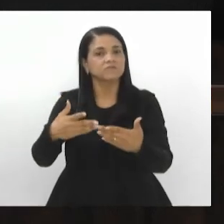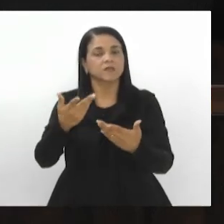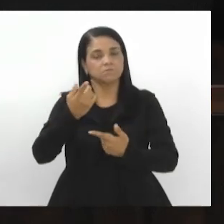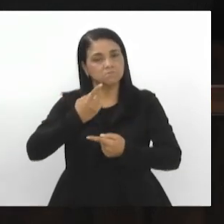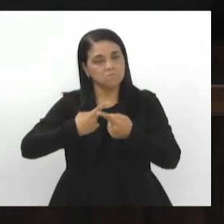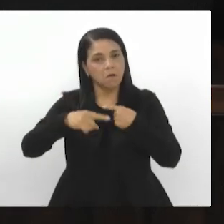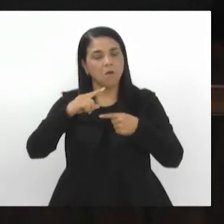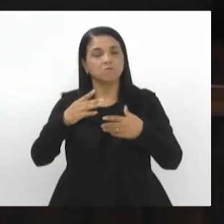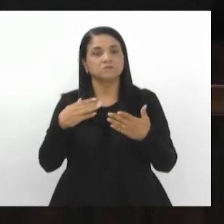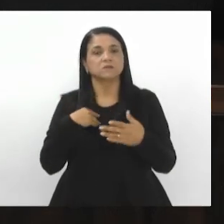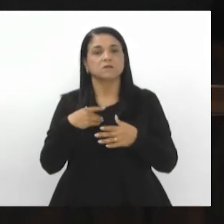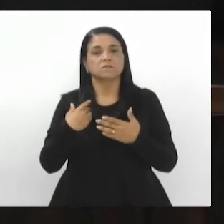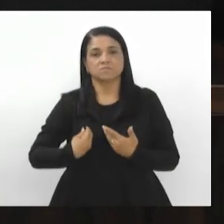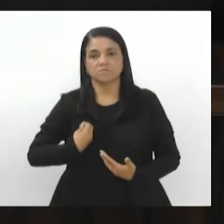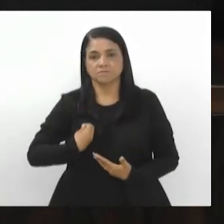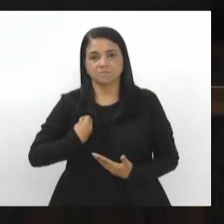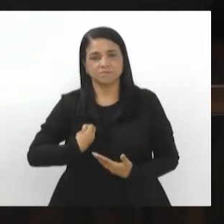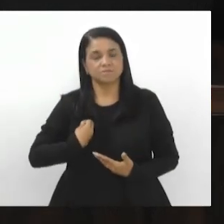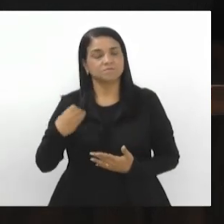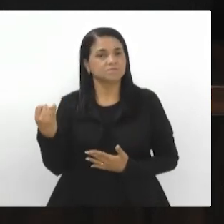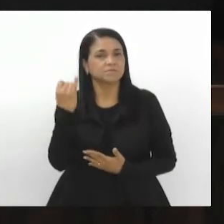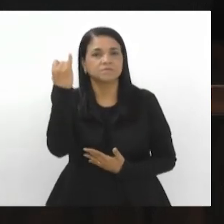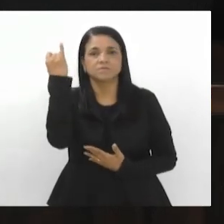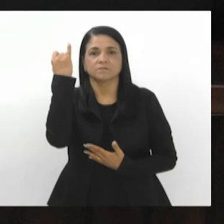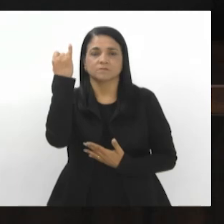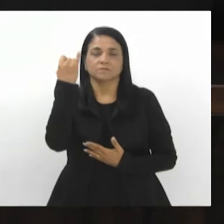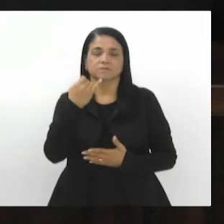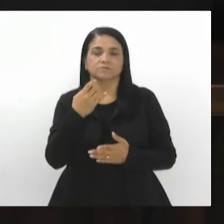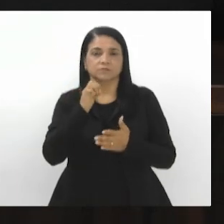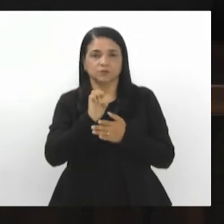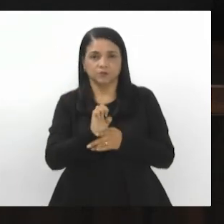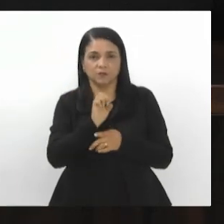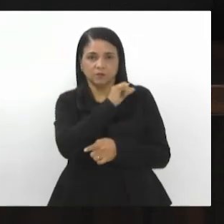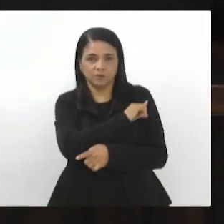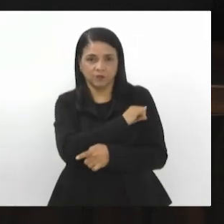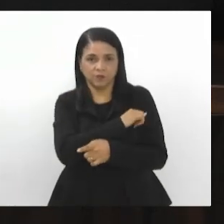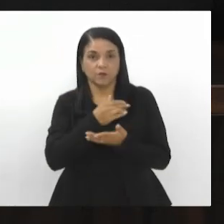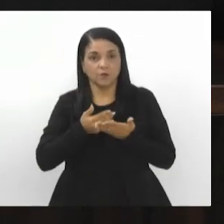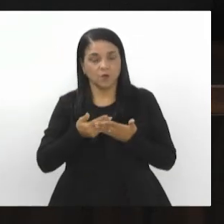em especial para o Estado do Rio de Janeiro. Então, não poderia deixar de começar a sessão